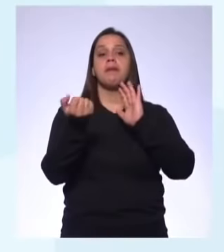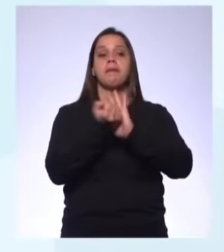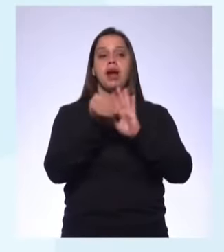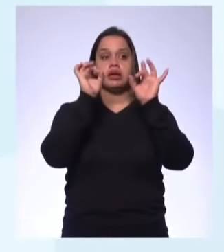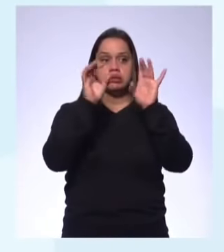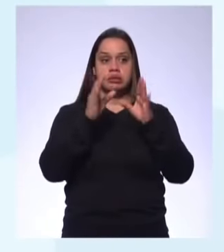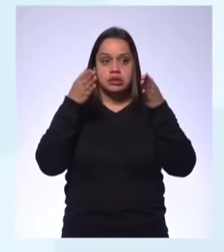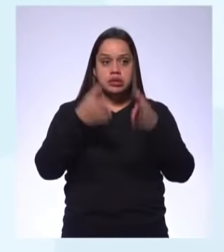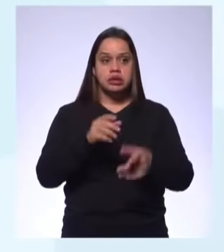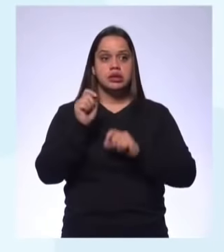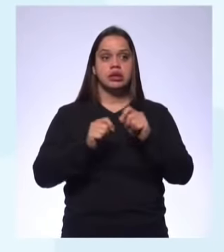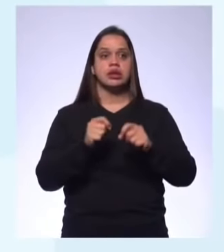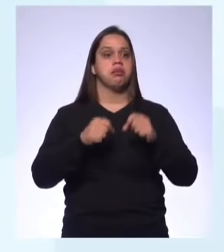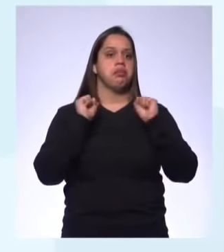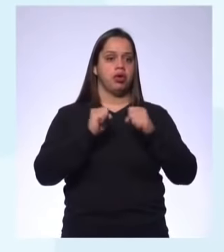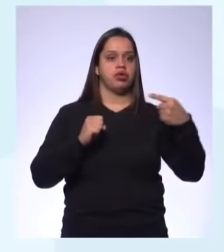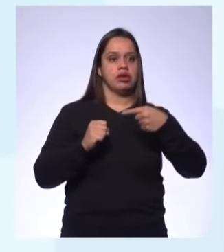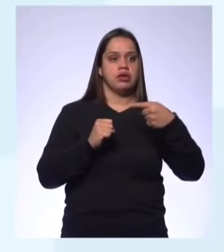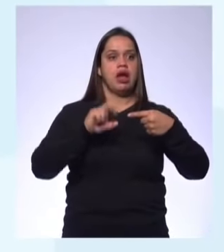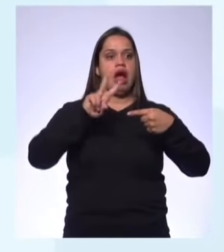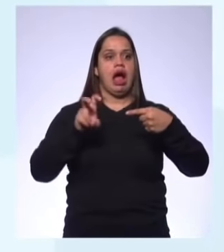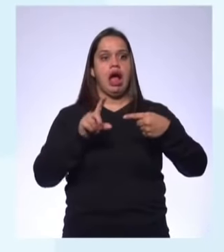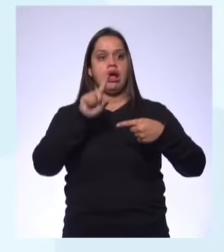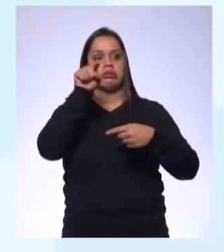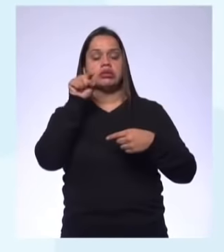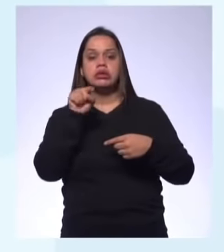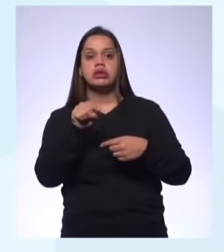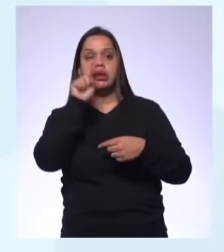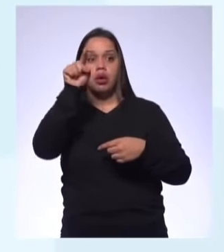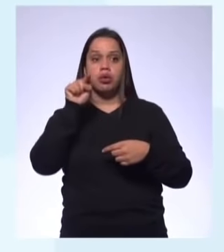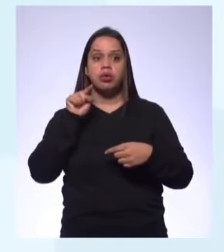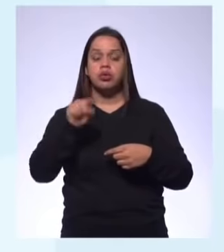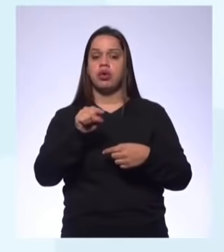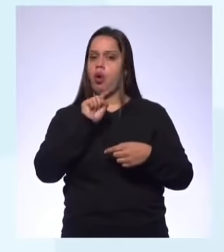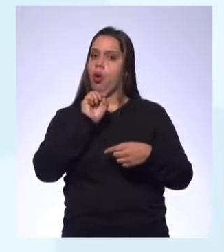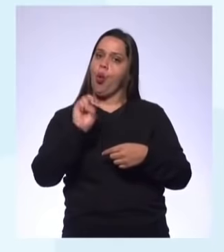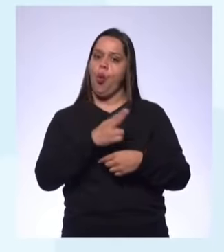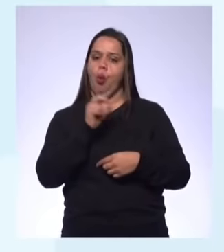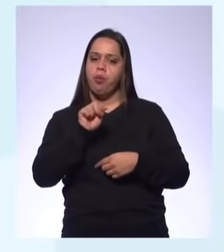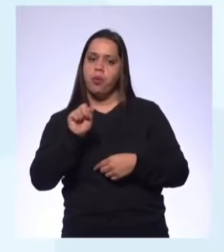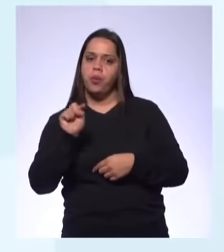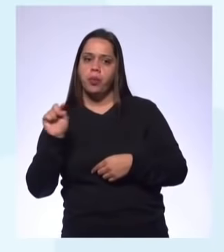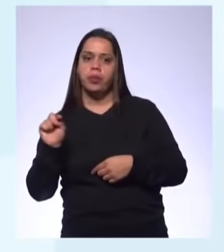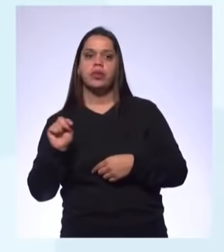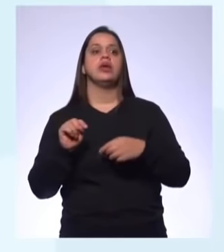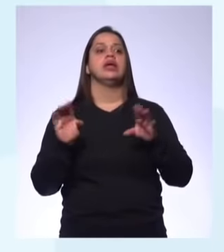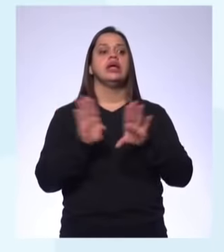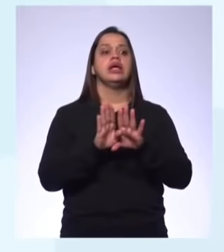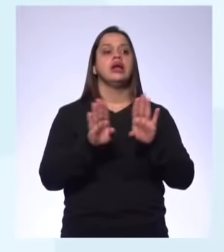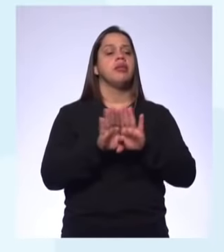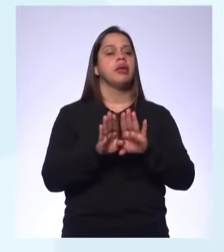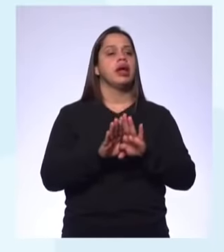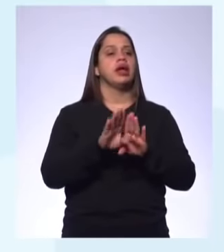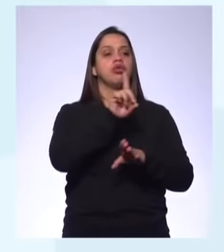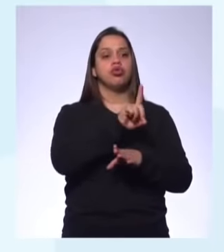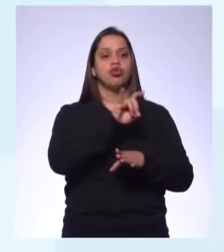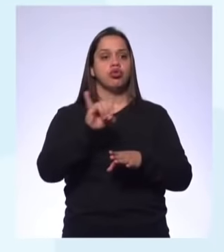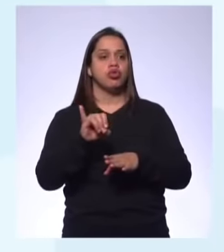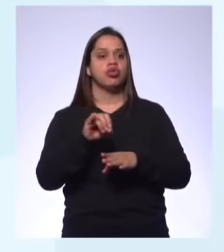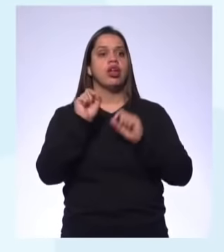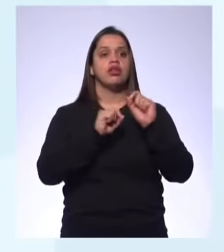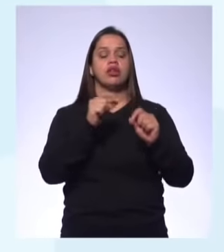específicas, né? Que pode ser a travessão, aspas, interrogação, exclamação, reticências, ok? E no discurso indireto, a gente percebe que é